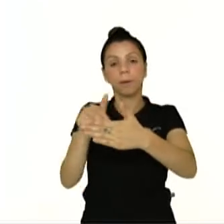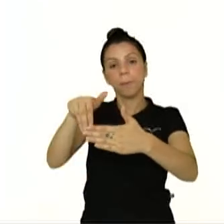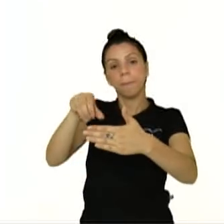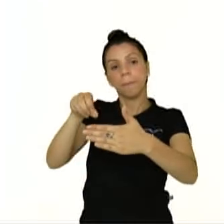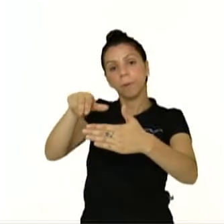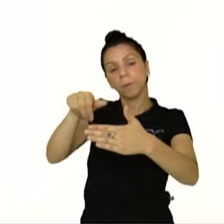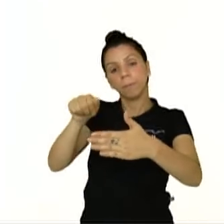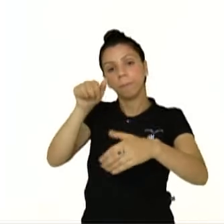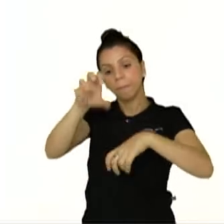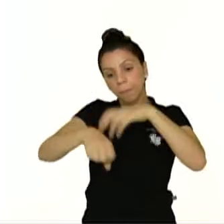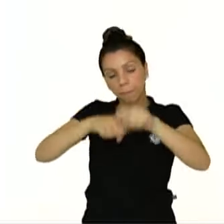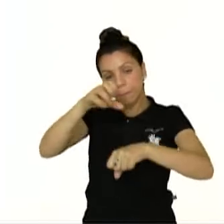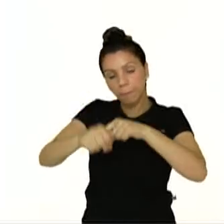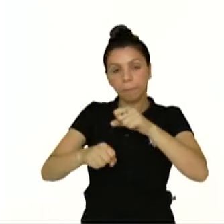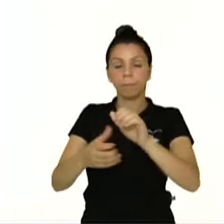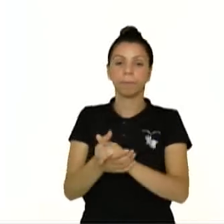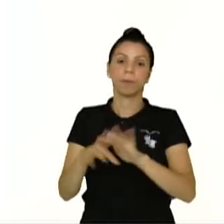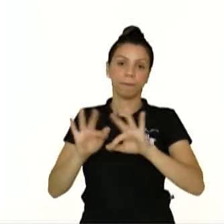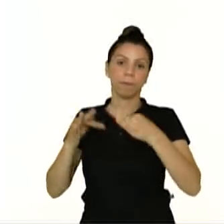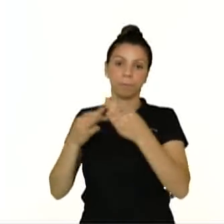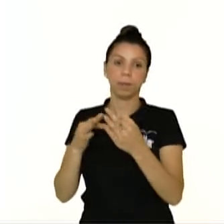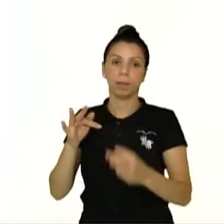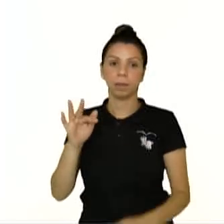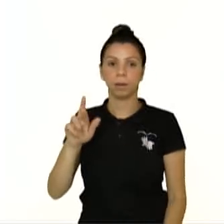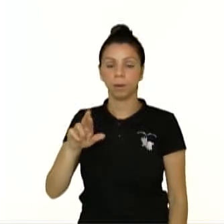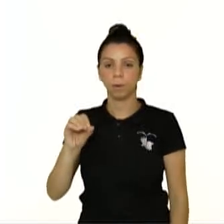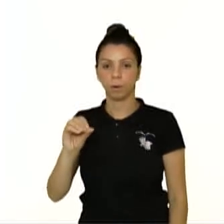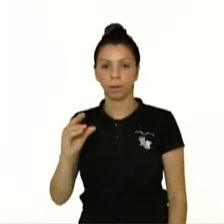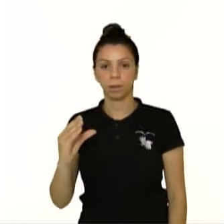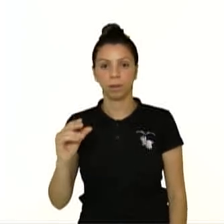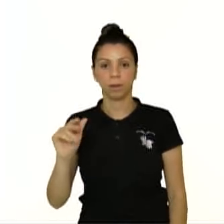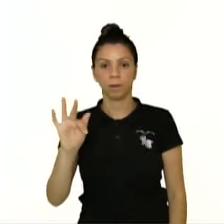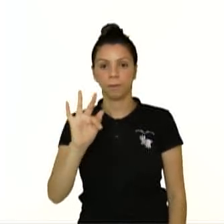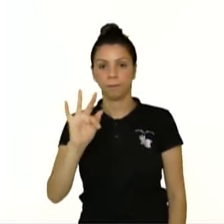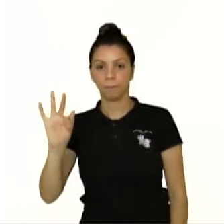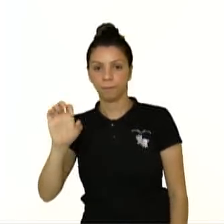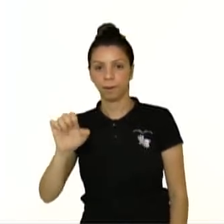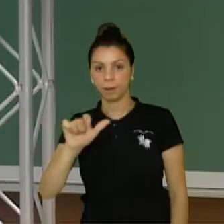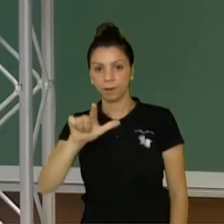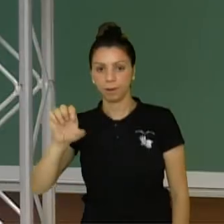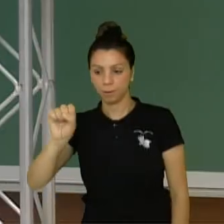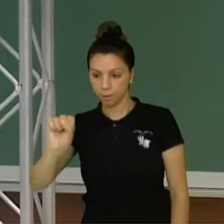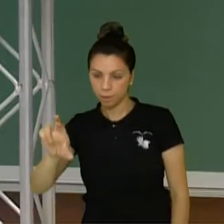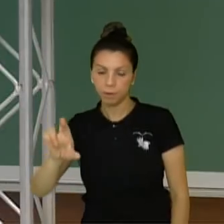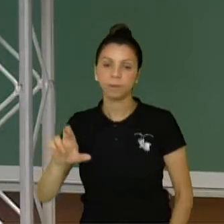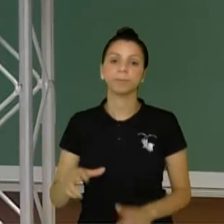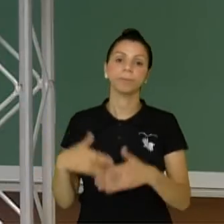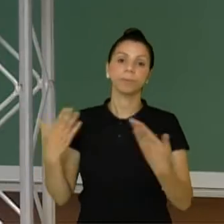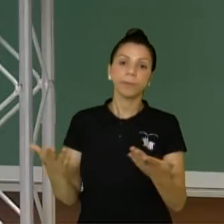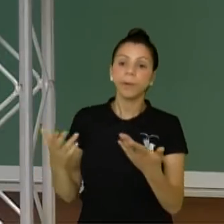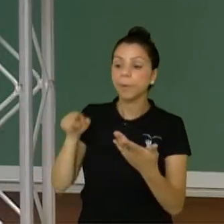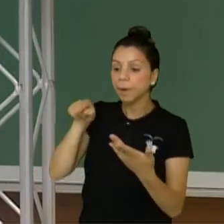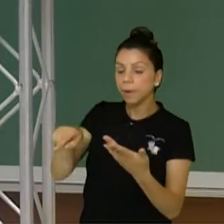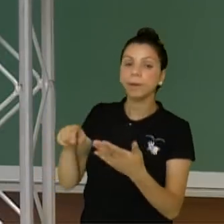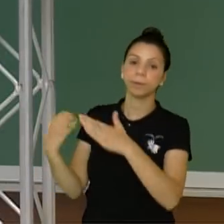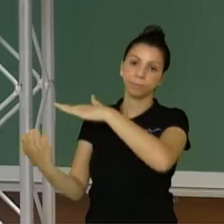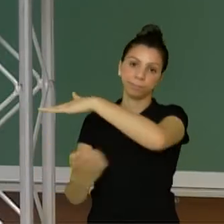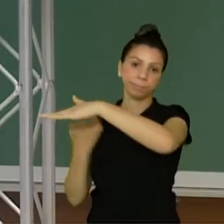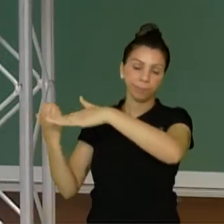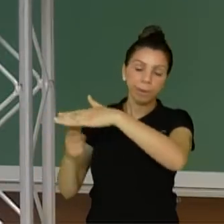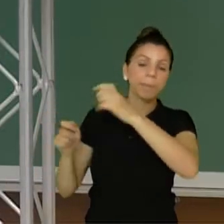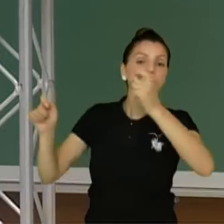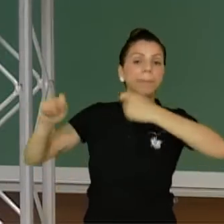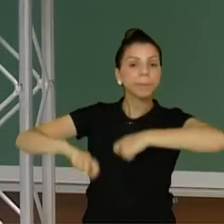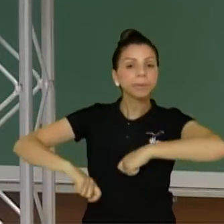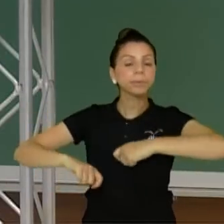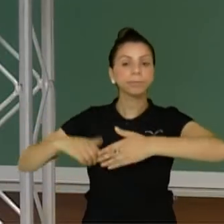dos Rockefeller na área do petróleo. E o que vai acontecer? A partir disso, essa empresa, então, ela teve que passar por